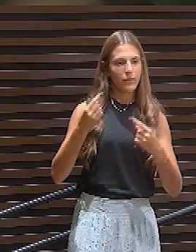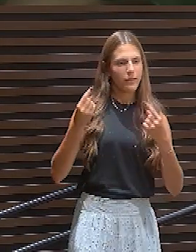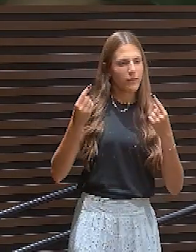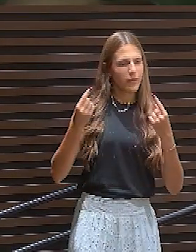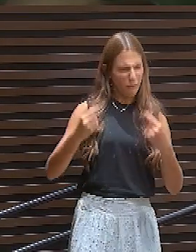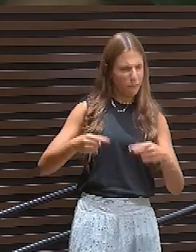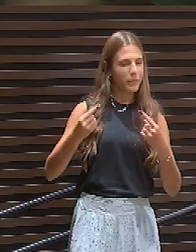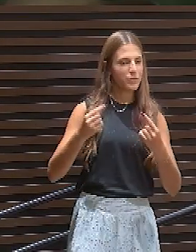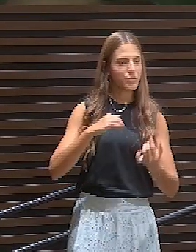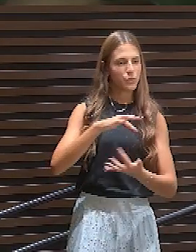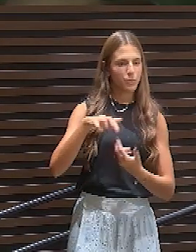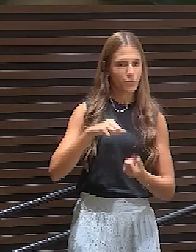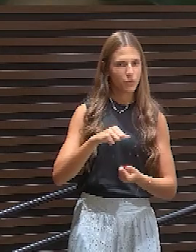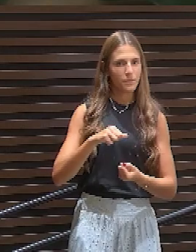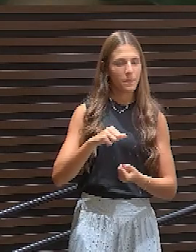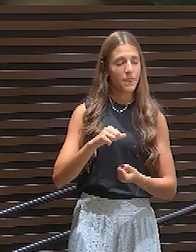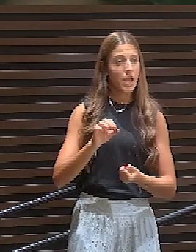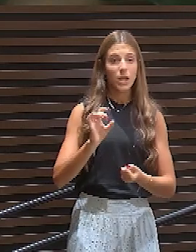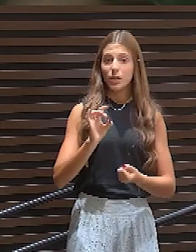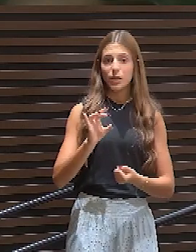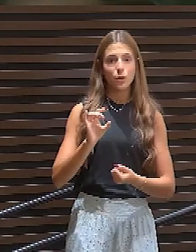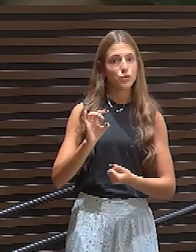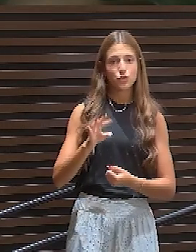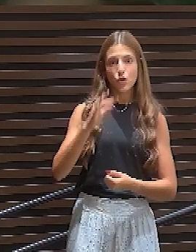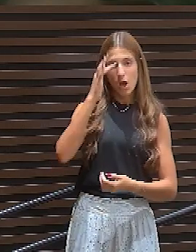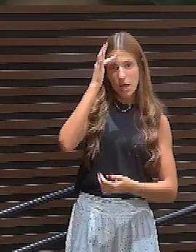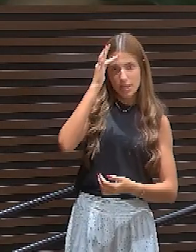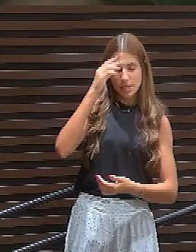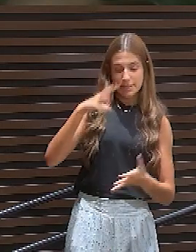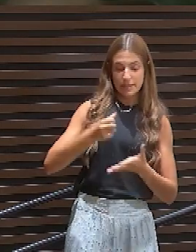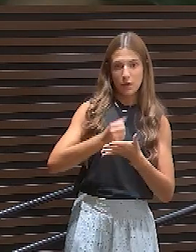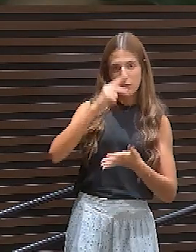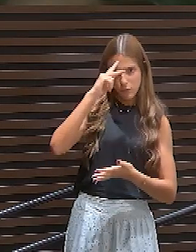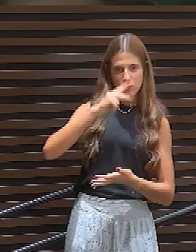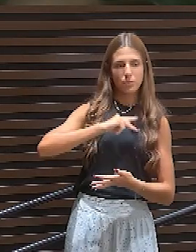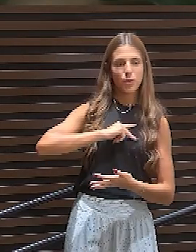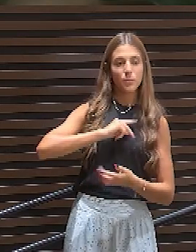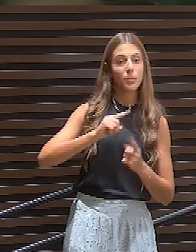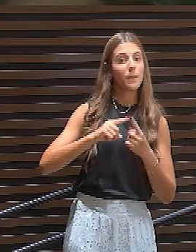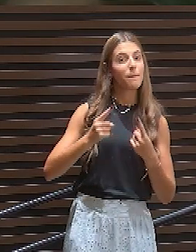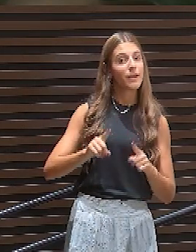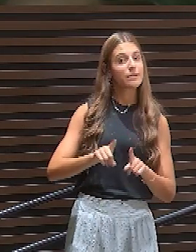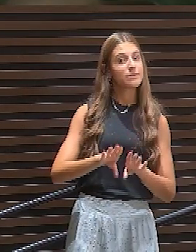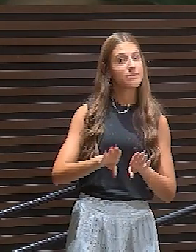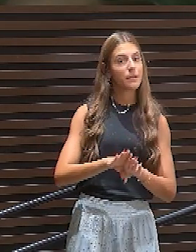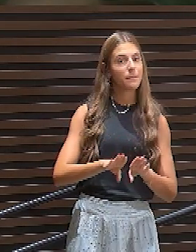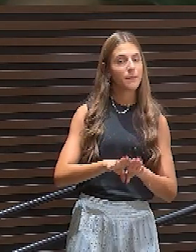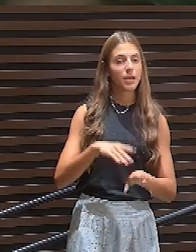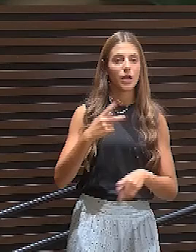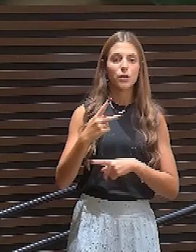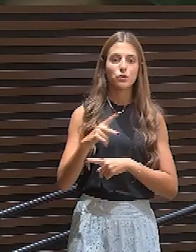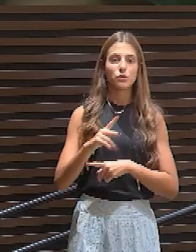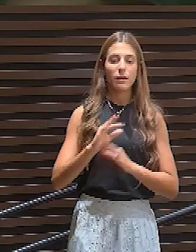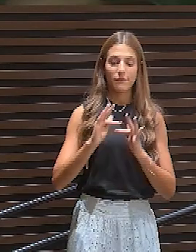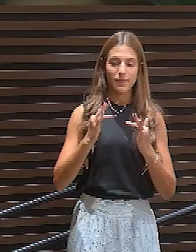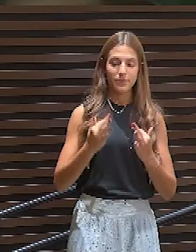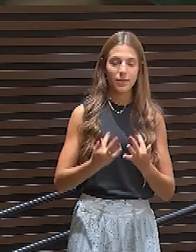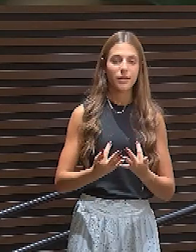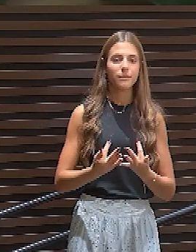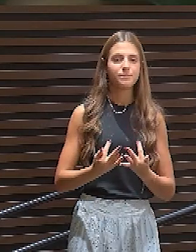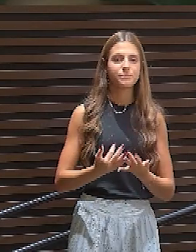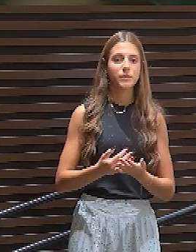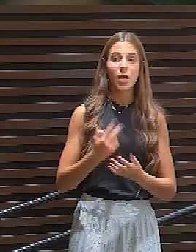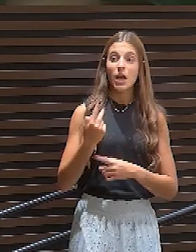apenas salvou a si mesmo, mas também a sua família. Sua obediência